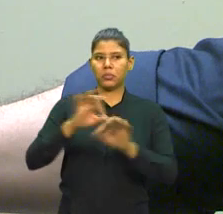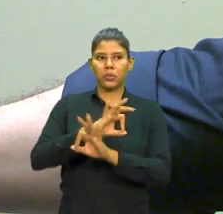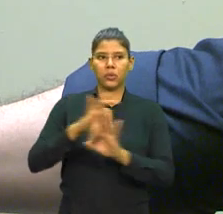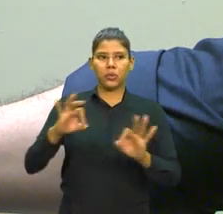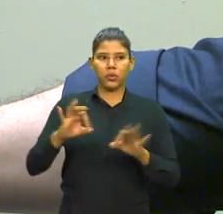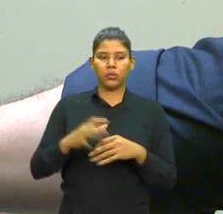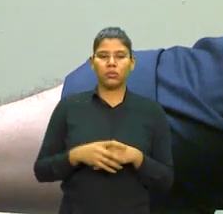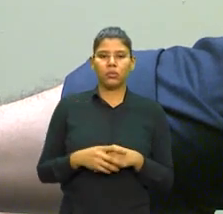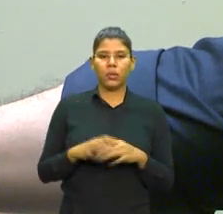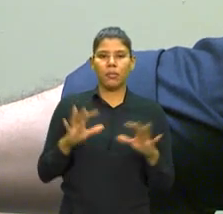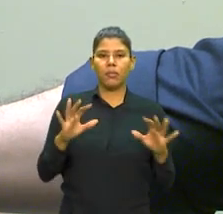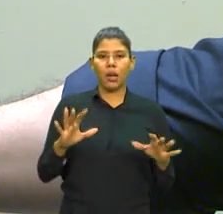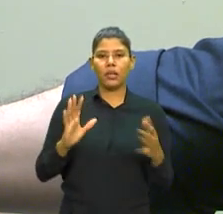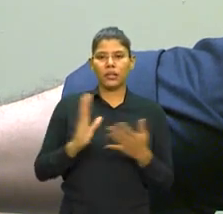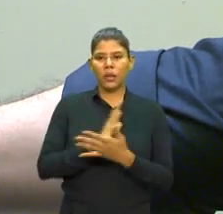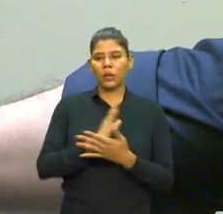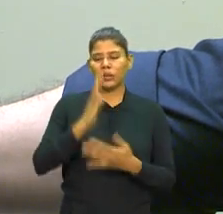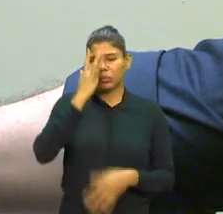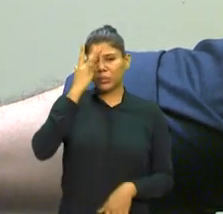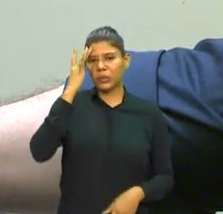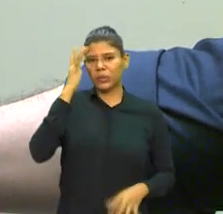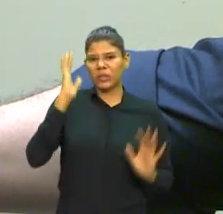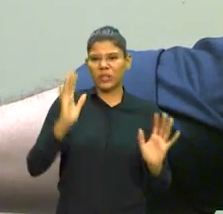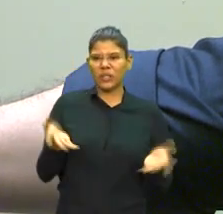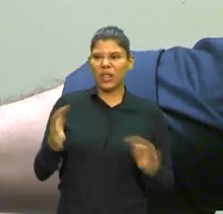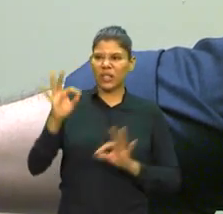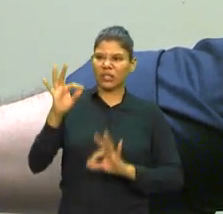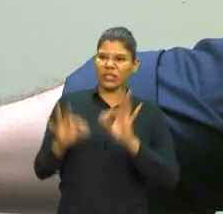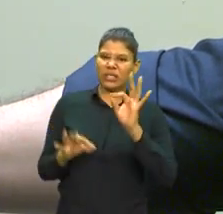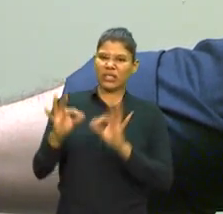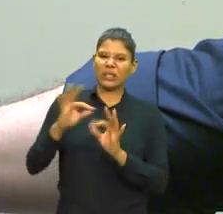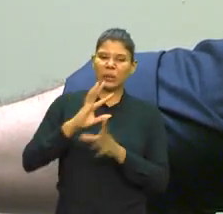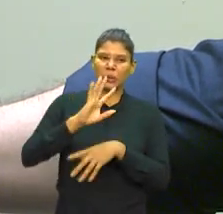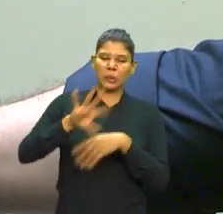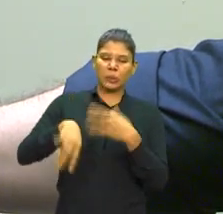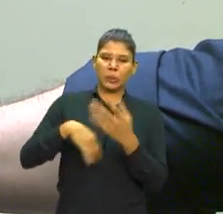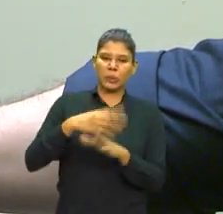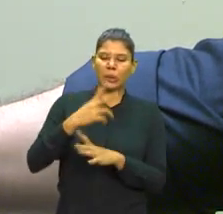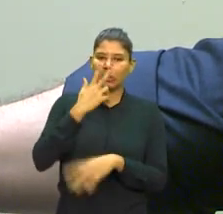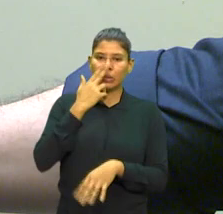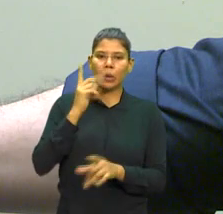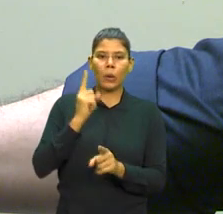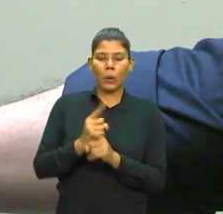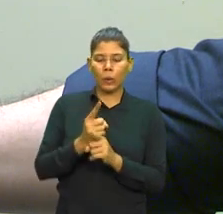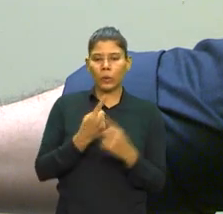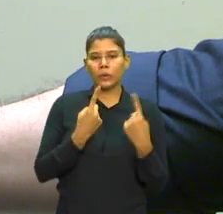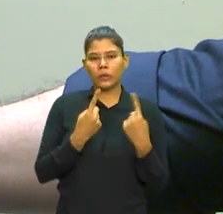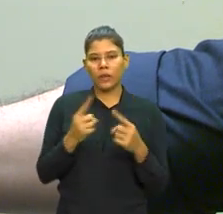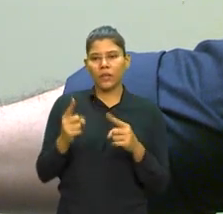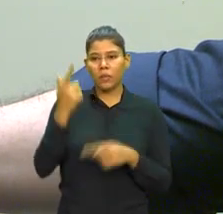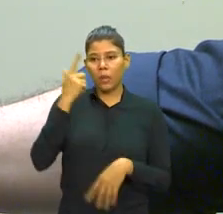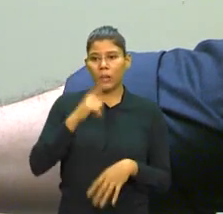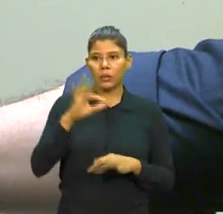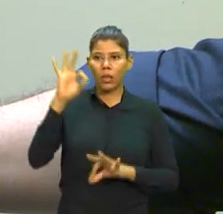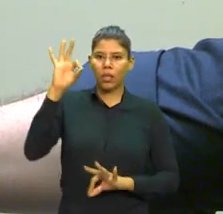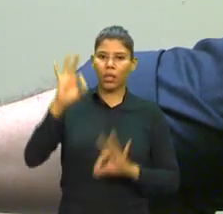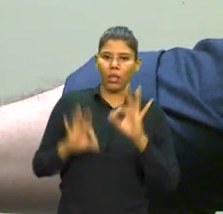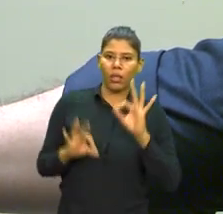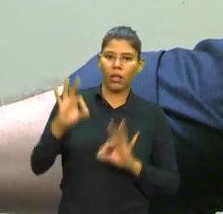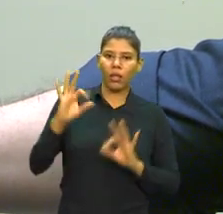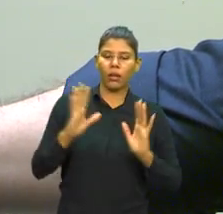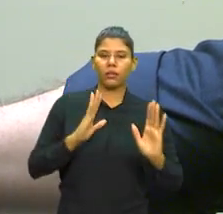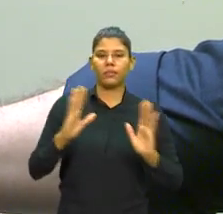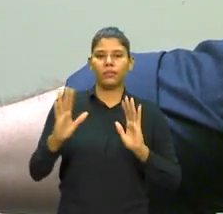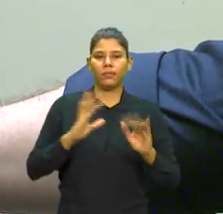infelizmente quem já vinha desorganizado Deve ter encontrado algum Um Desafio né para para ser organizar durante esse período de